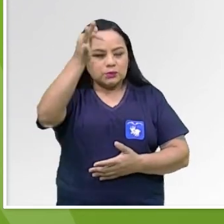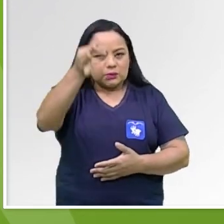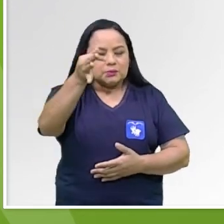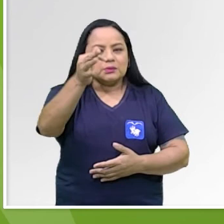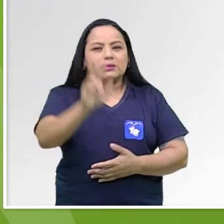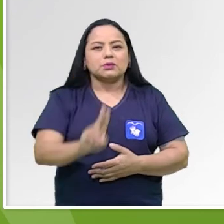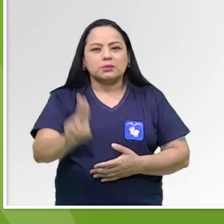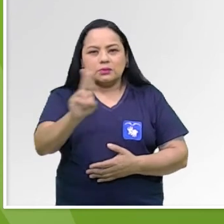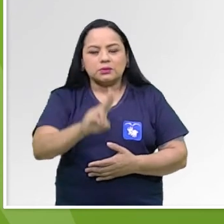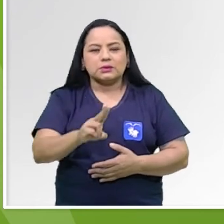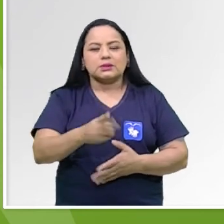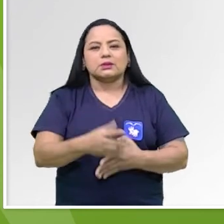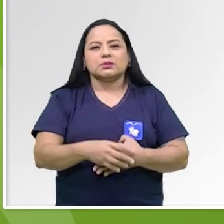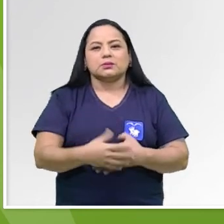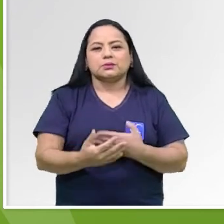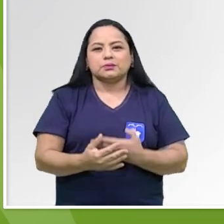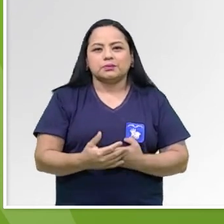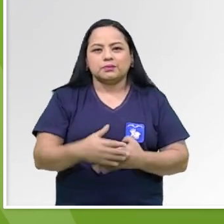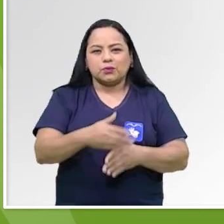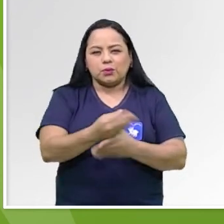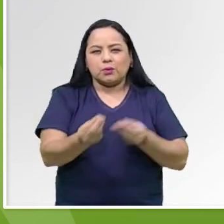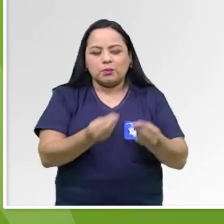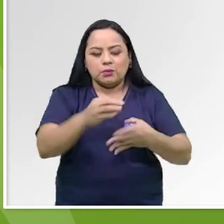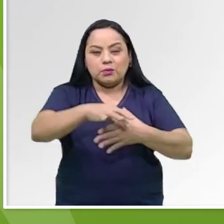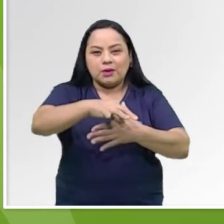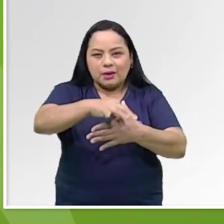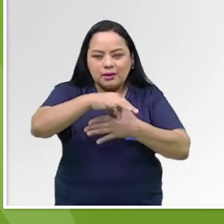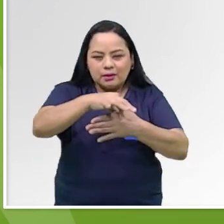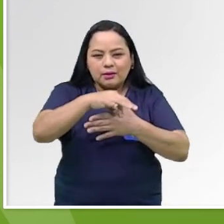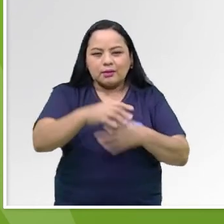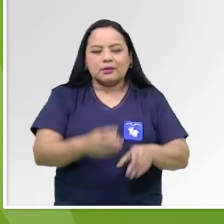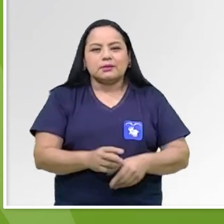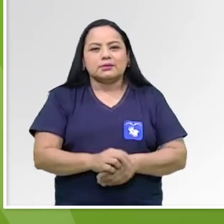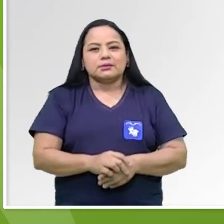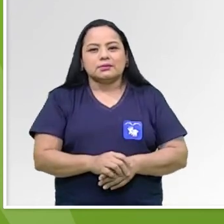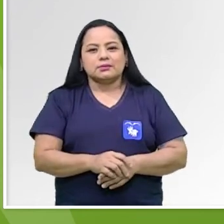como um gado de corte, estão sendo criados